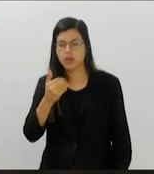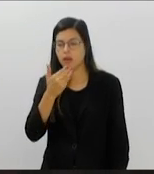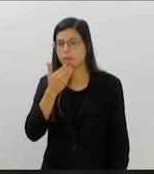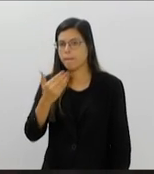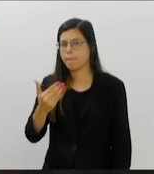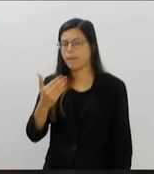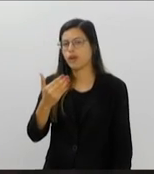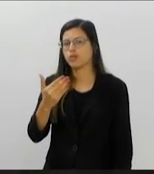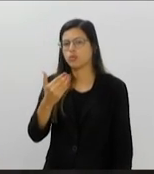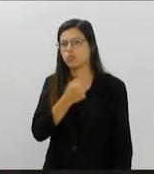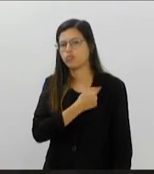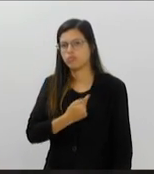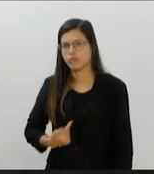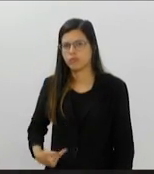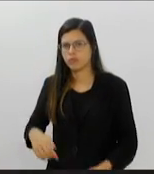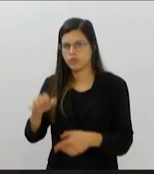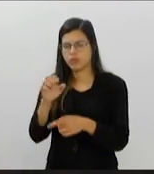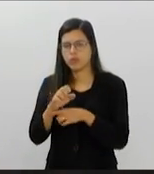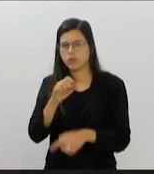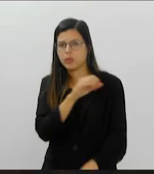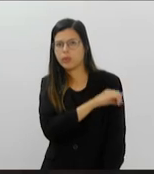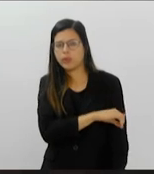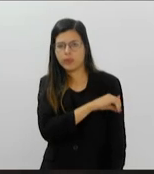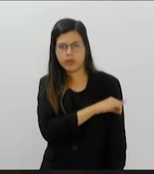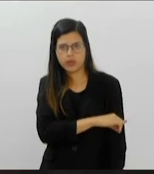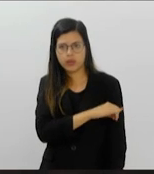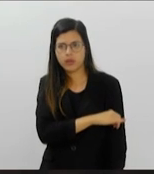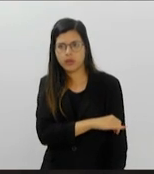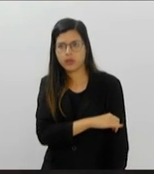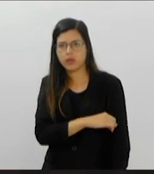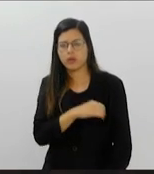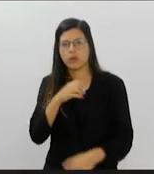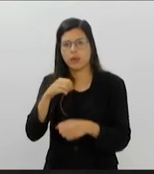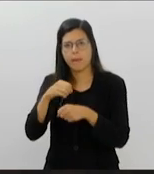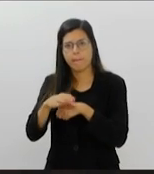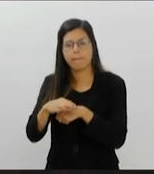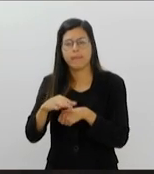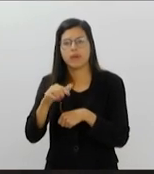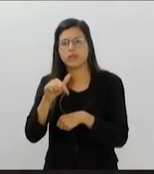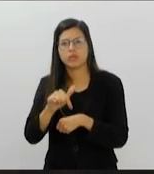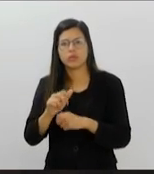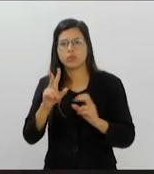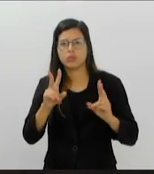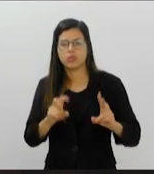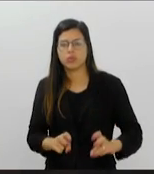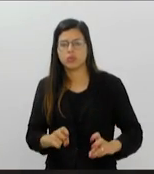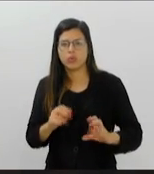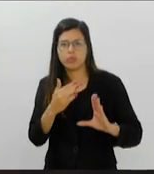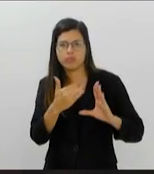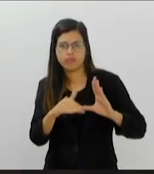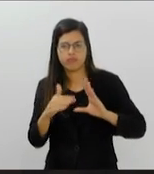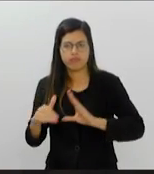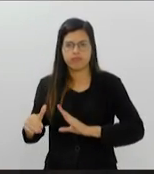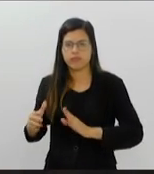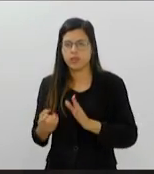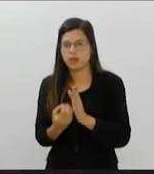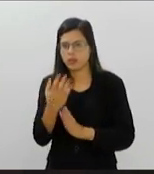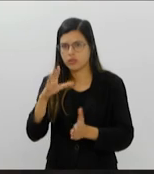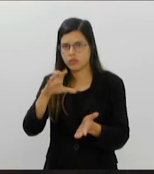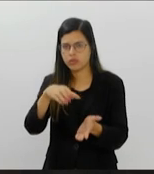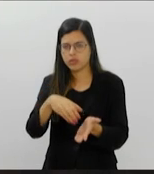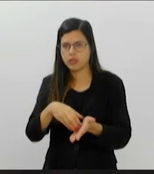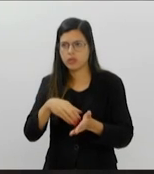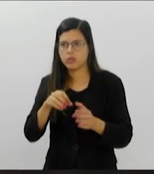ao excelentíssimo senhor governador do Estado do Rio de Janeiro o envio de mensagem dispondo sobre a criação do Centro de Ensino Integrado